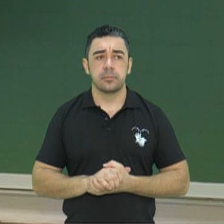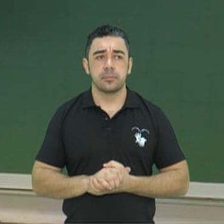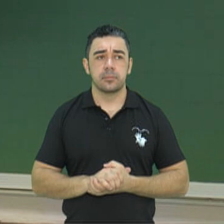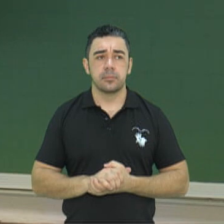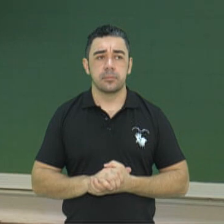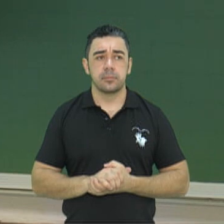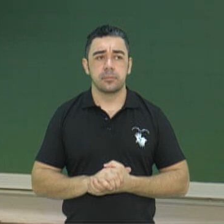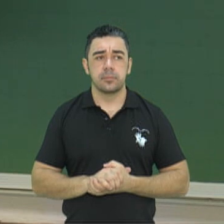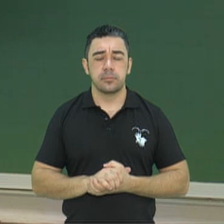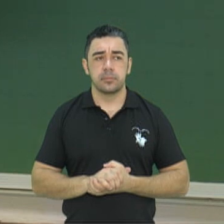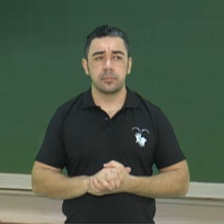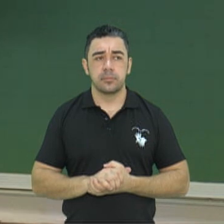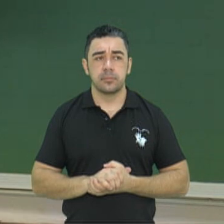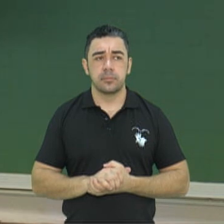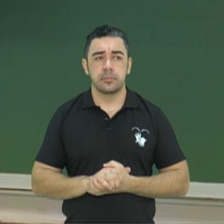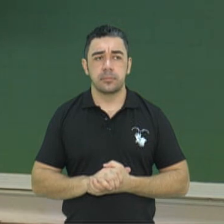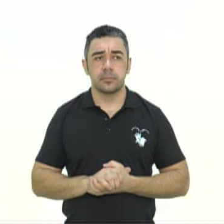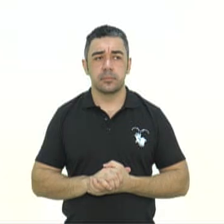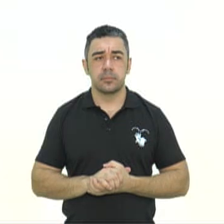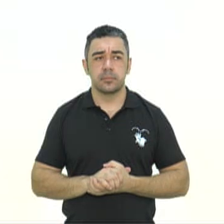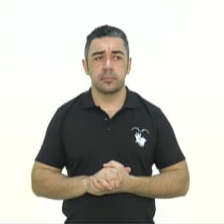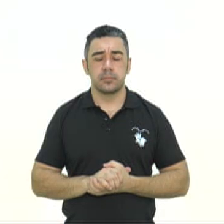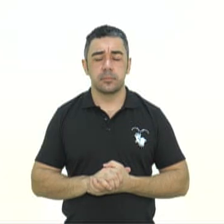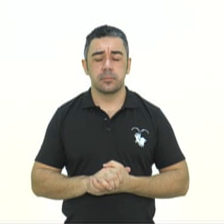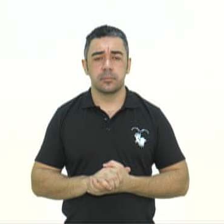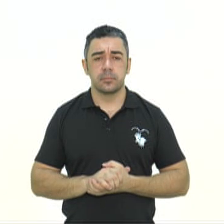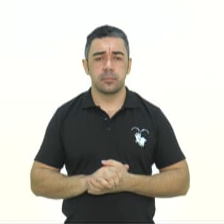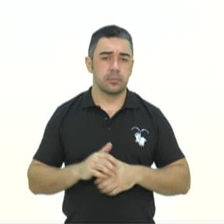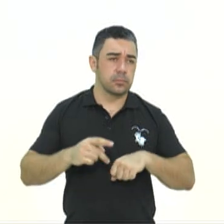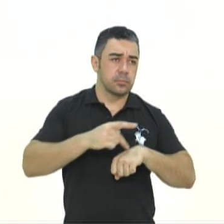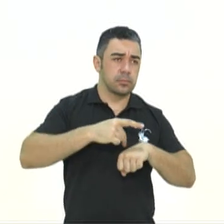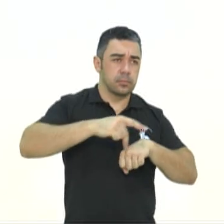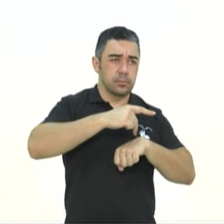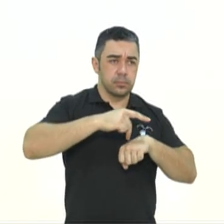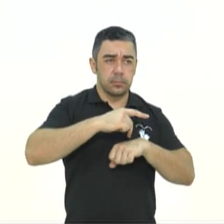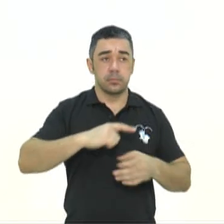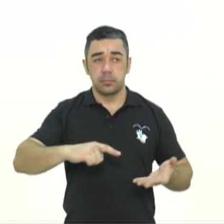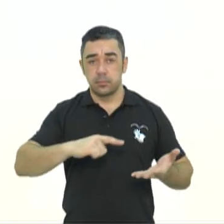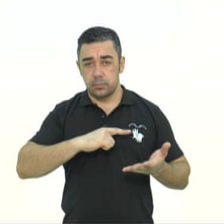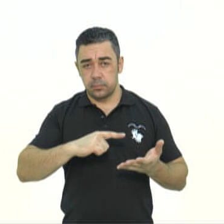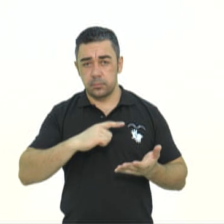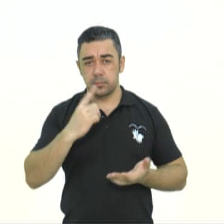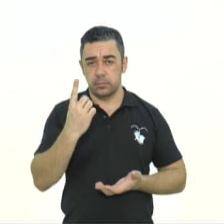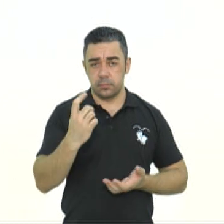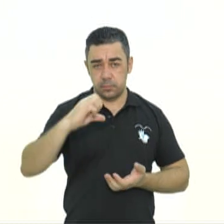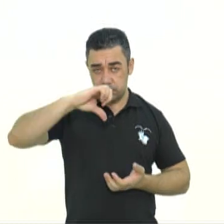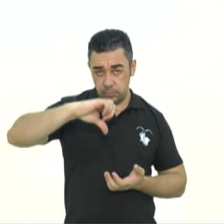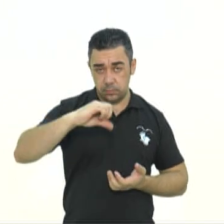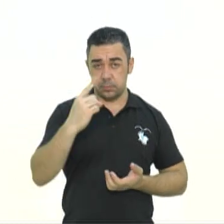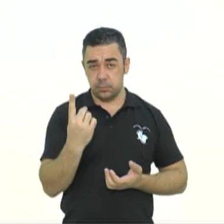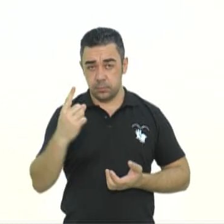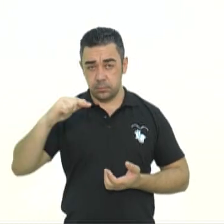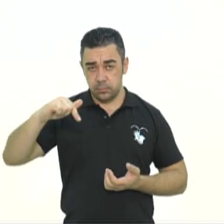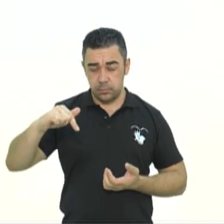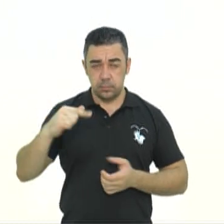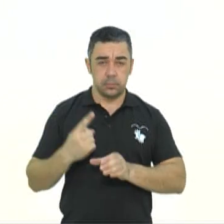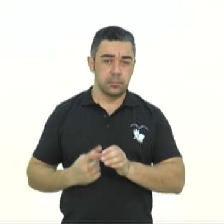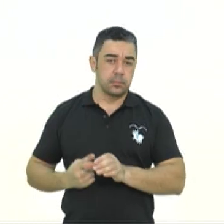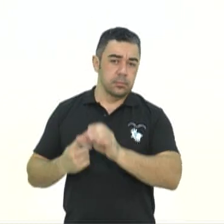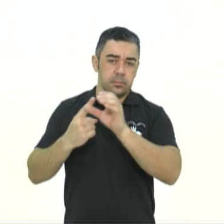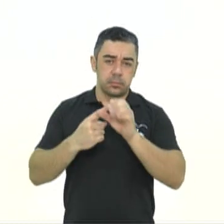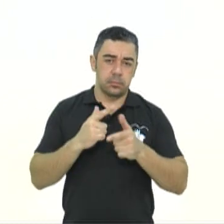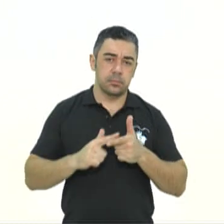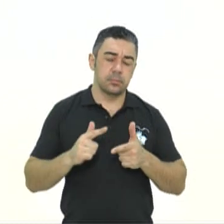Agora, um outro título aqui, ó. País tem 917 municípios em